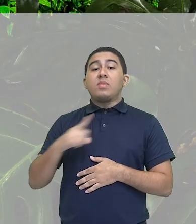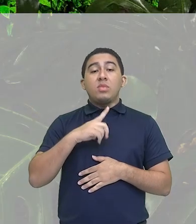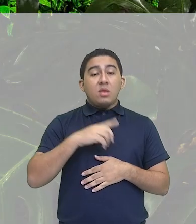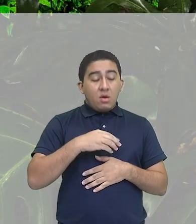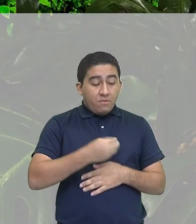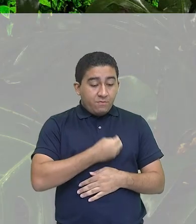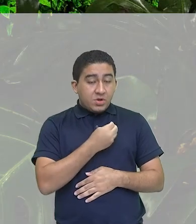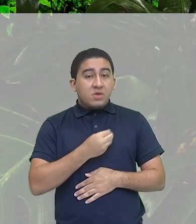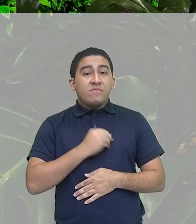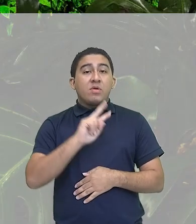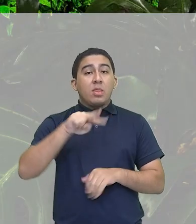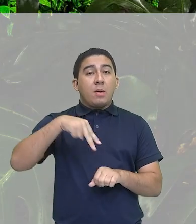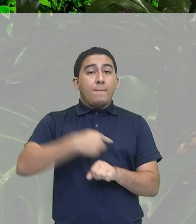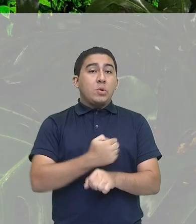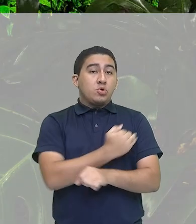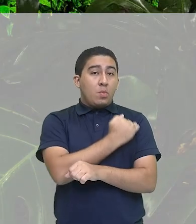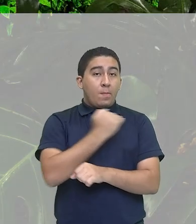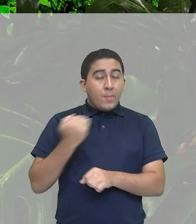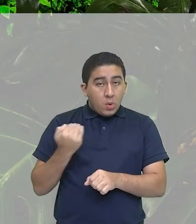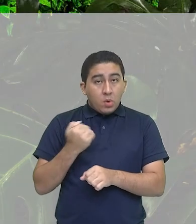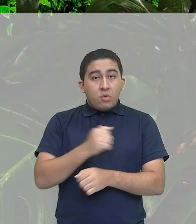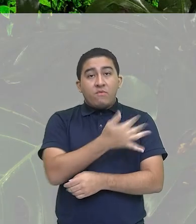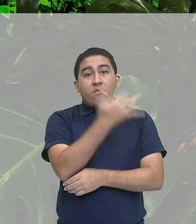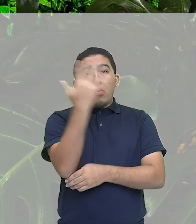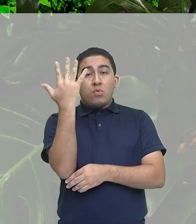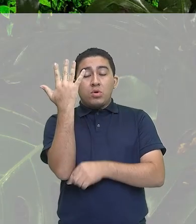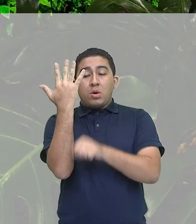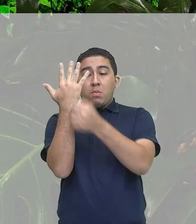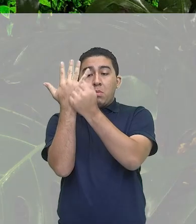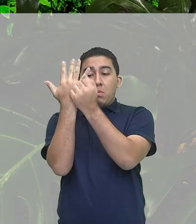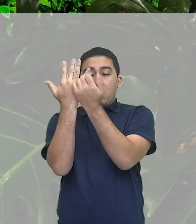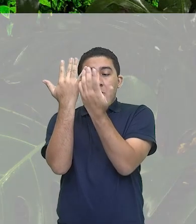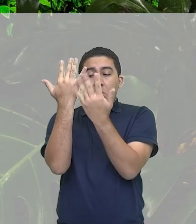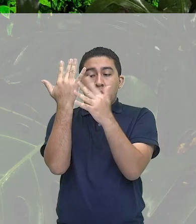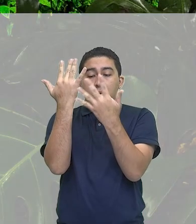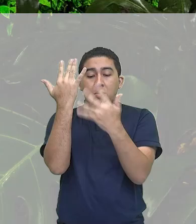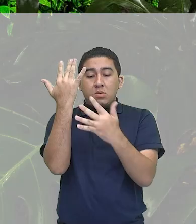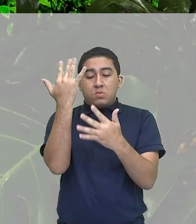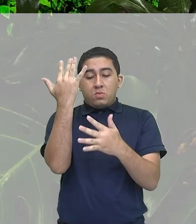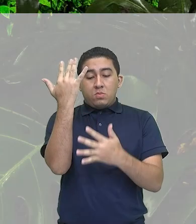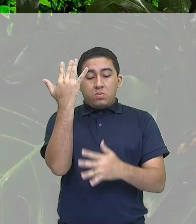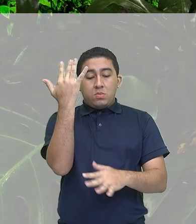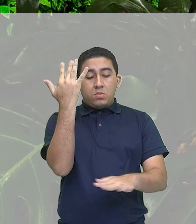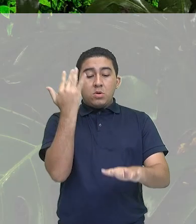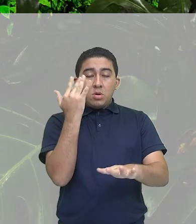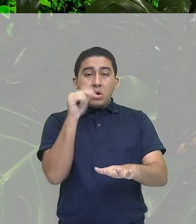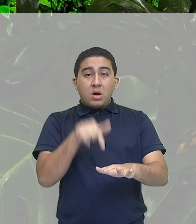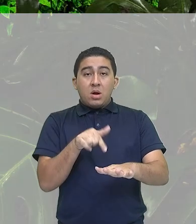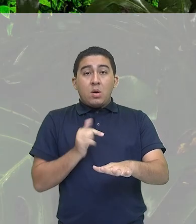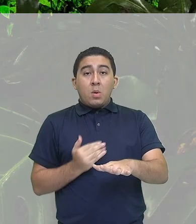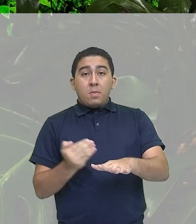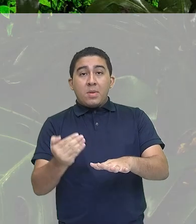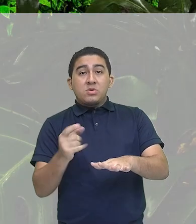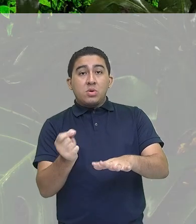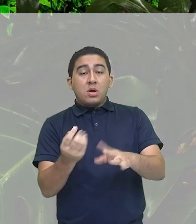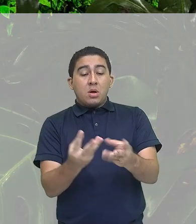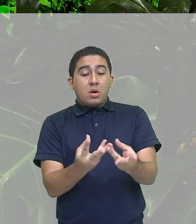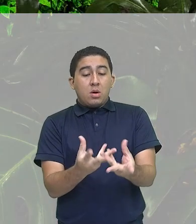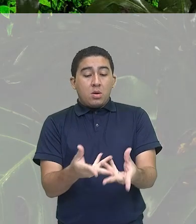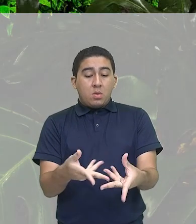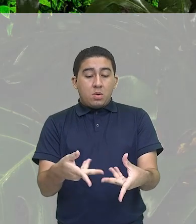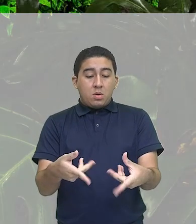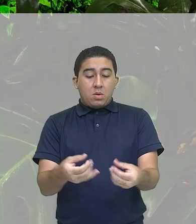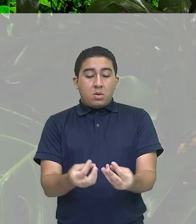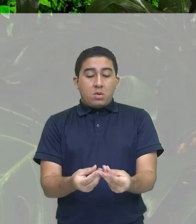que morrerem, e as folhas que já estão, né, completaram seu ciclo, as folhas caídas, eles